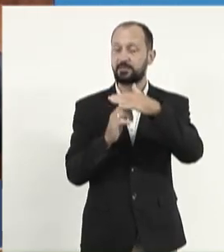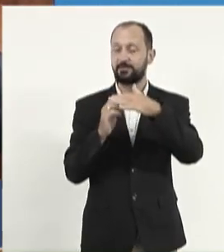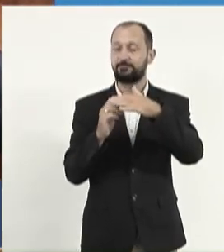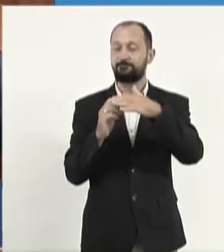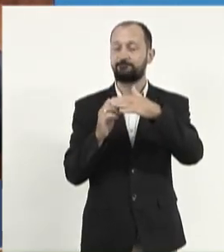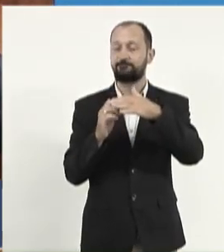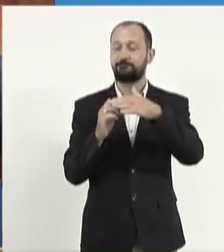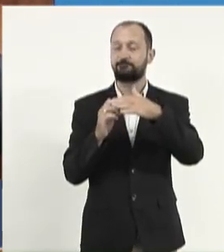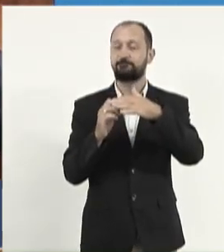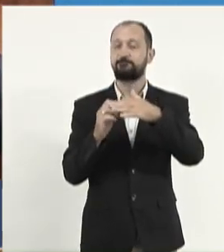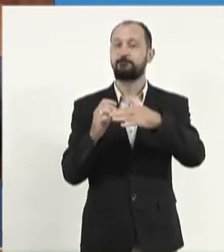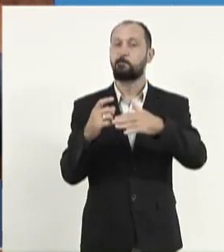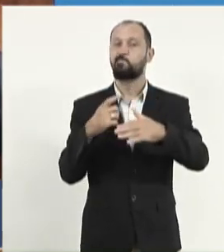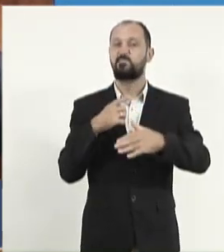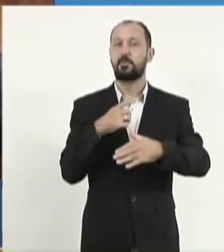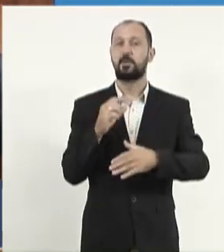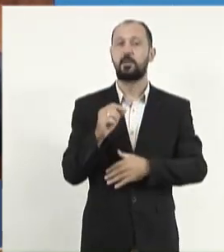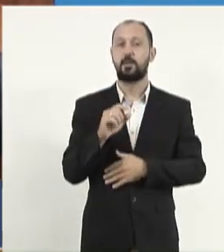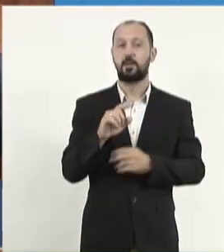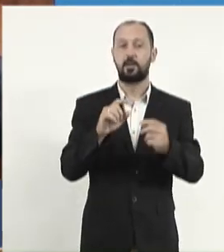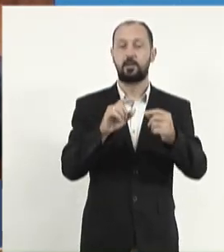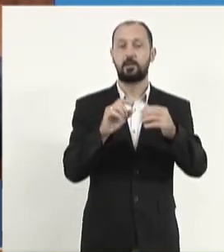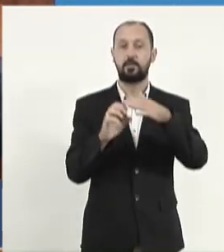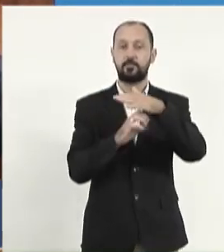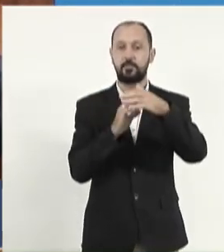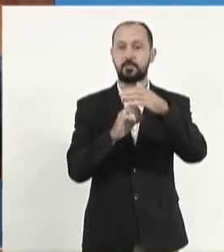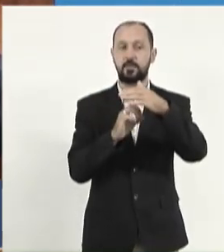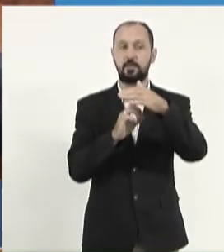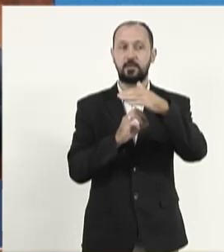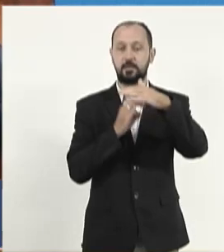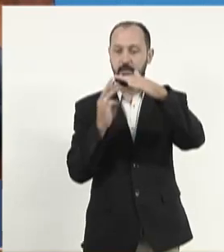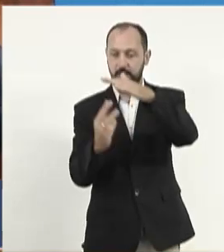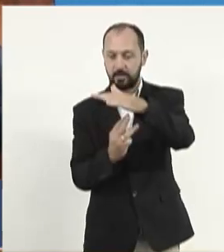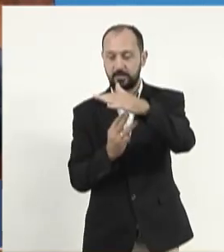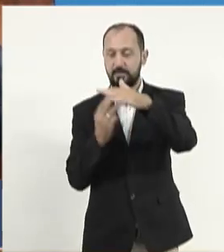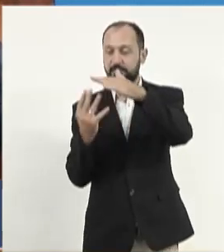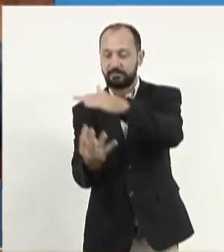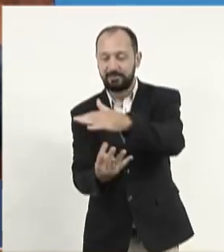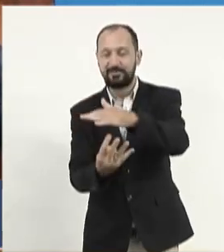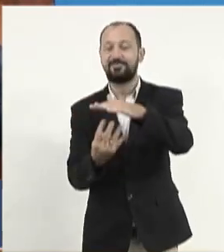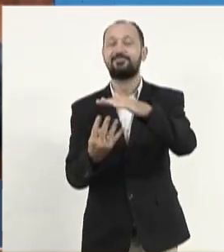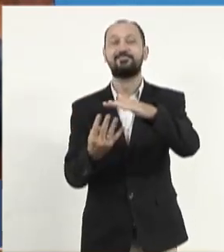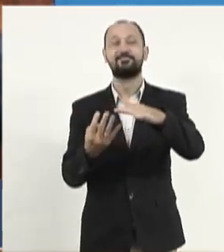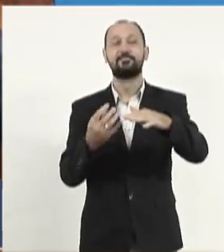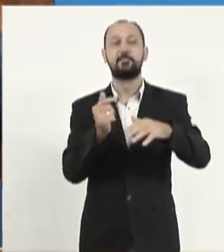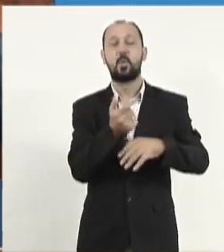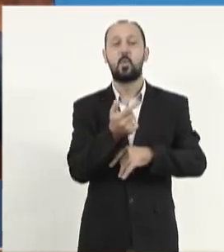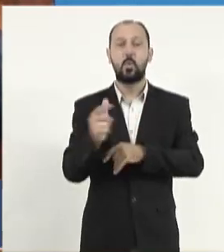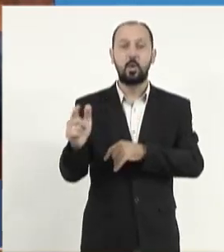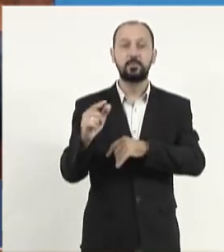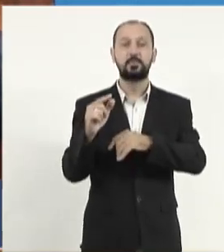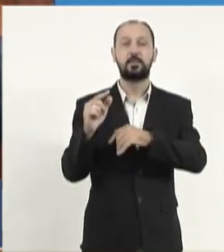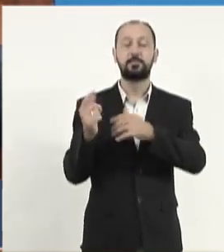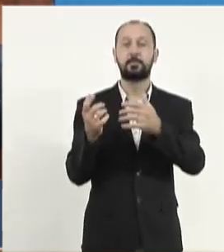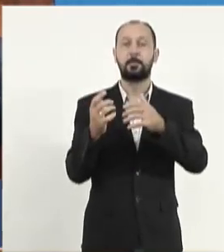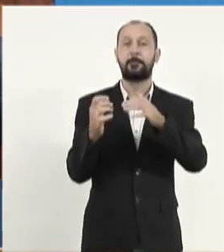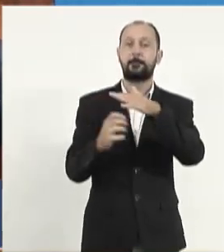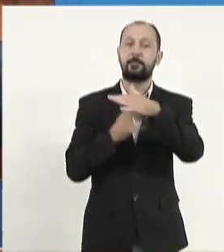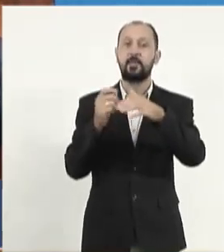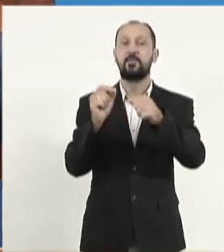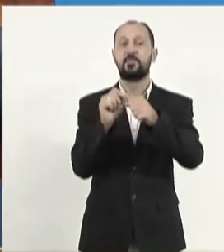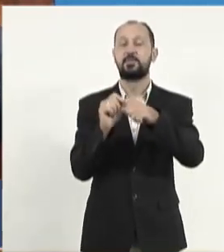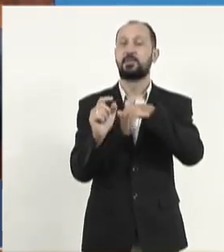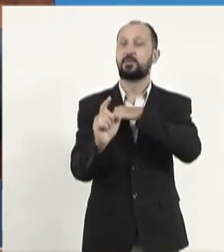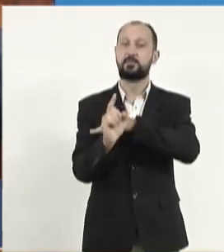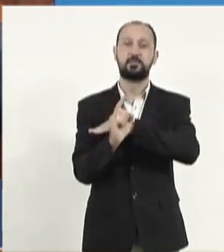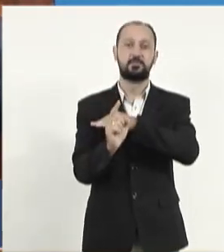ela terceiriza ou quarteiriza, né, para uma outra empresa a